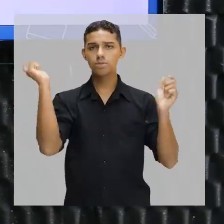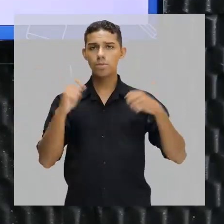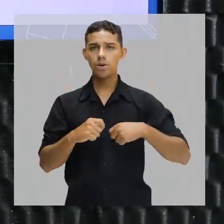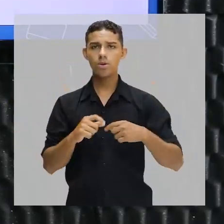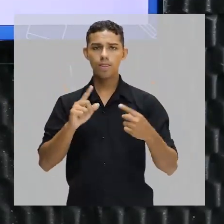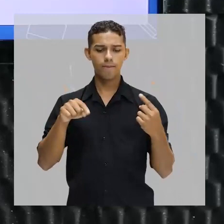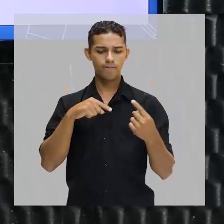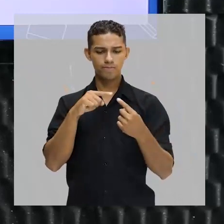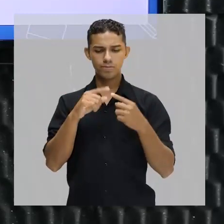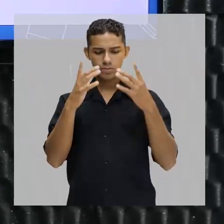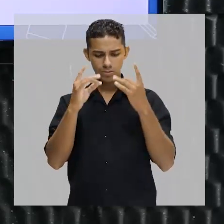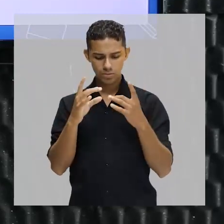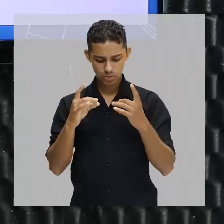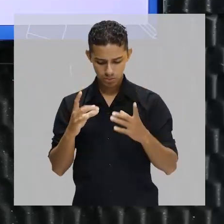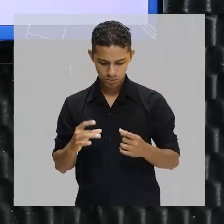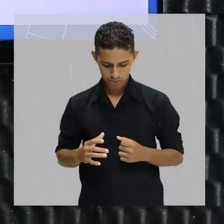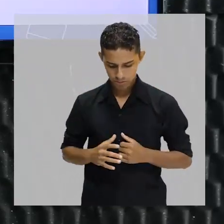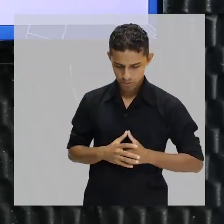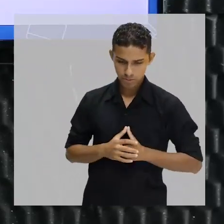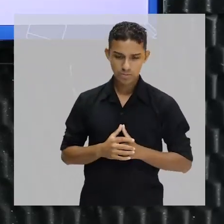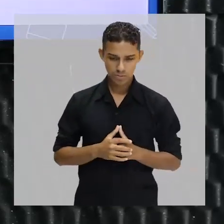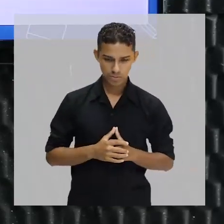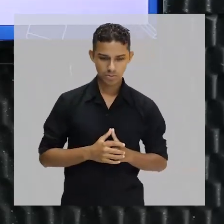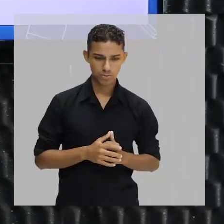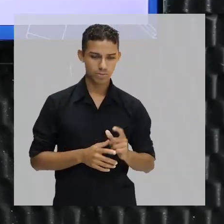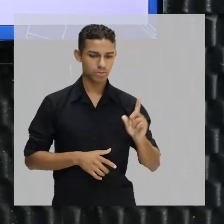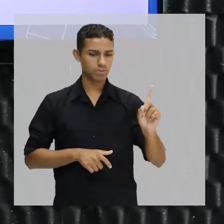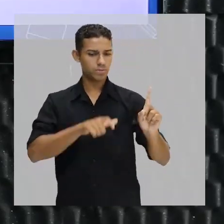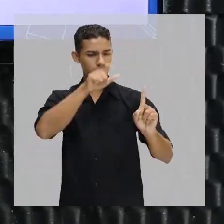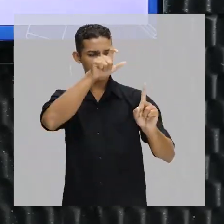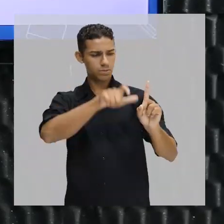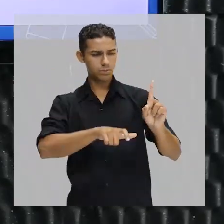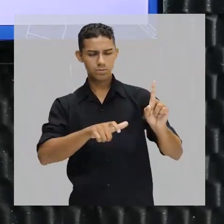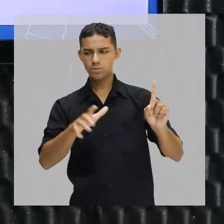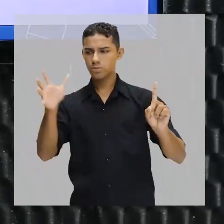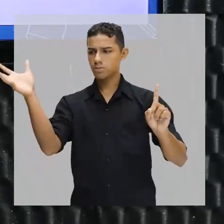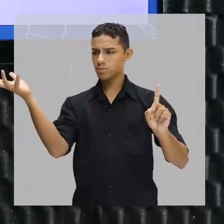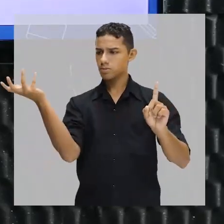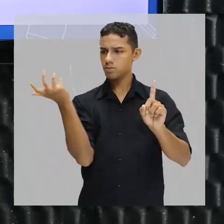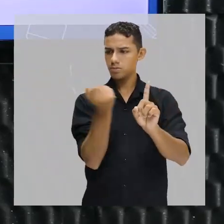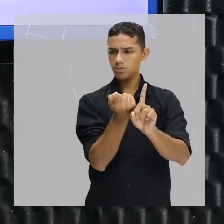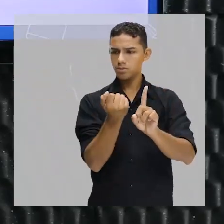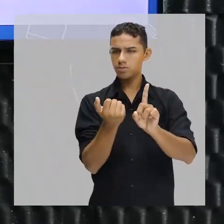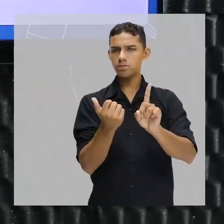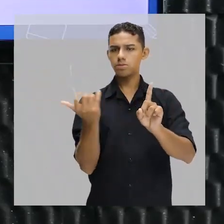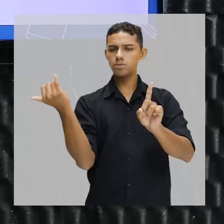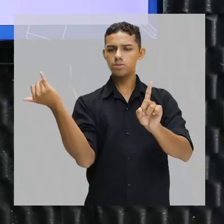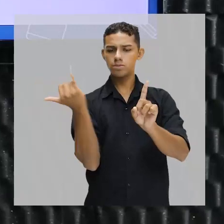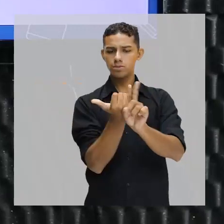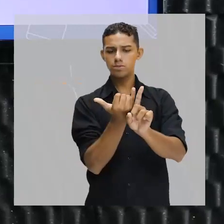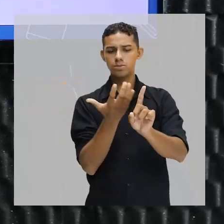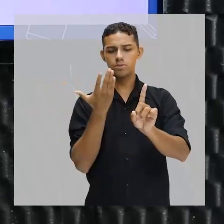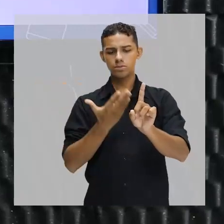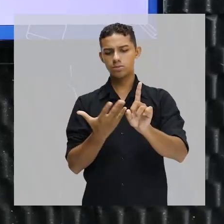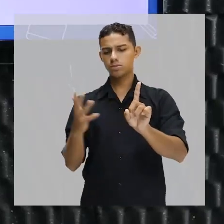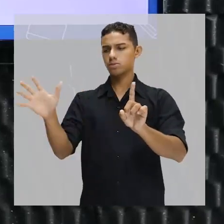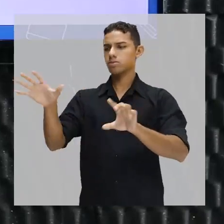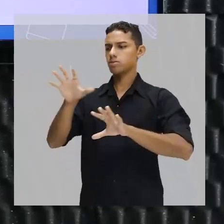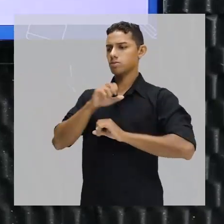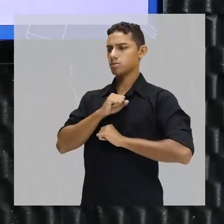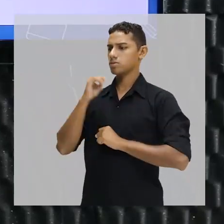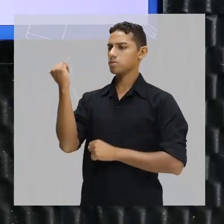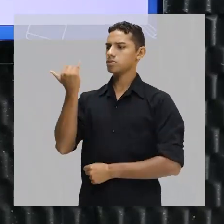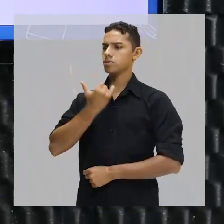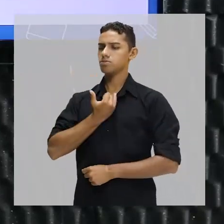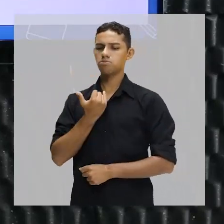finalidade específica. O perfil do interlocutor é o reconhecimento do emissor e do leitor do texto, para